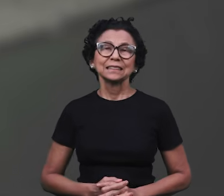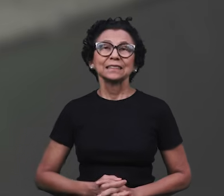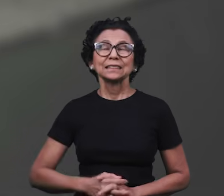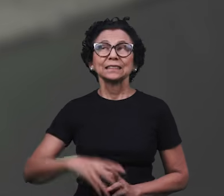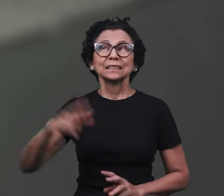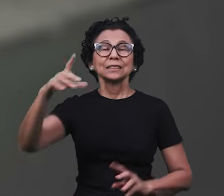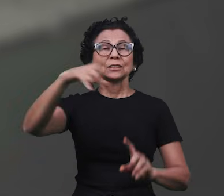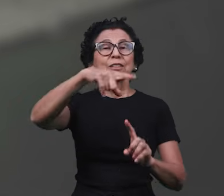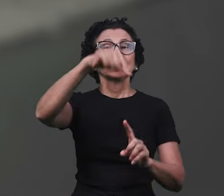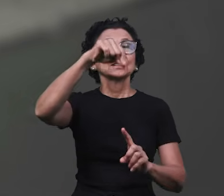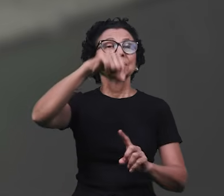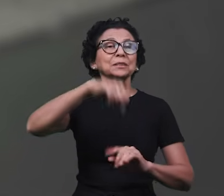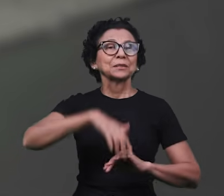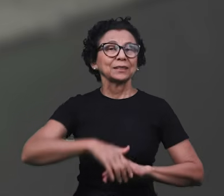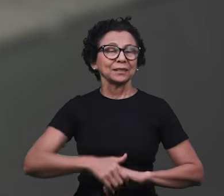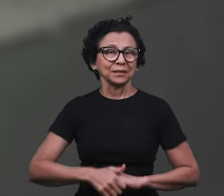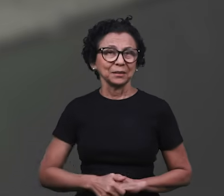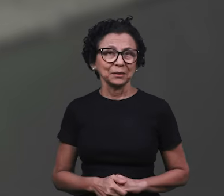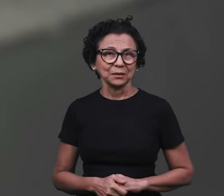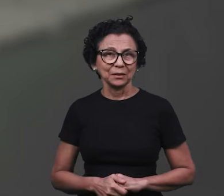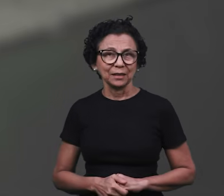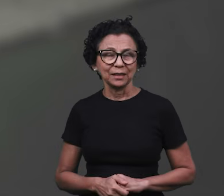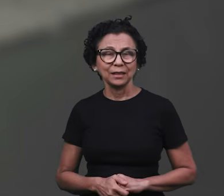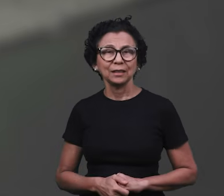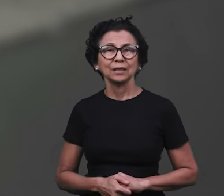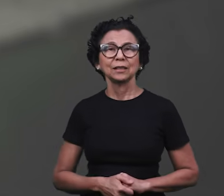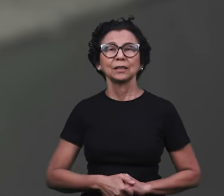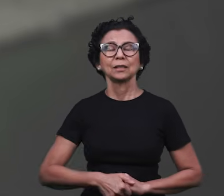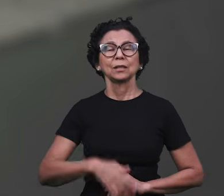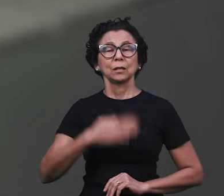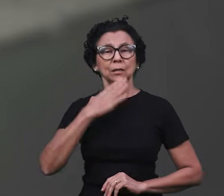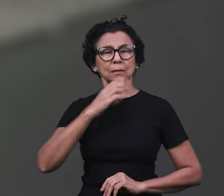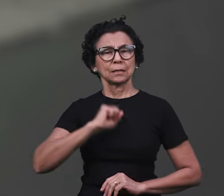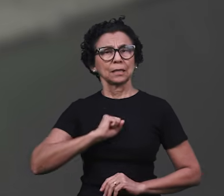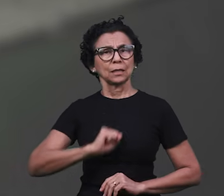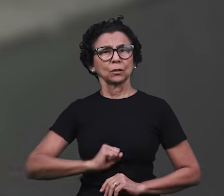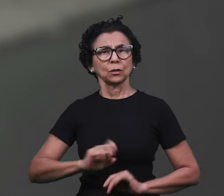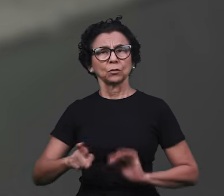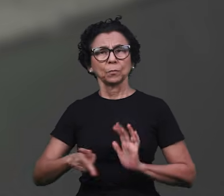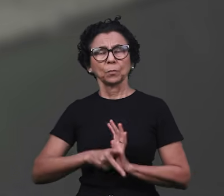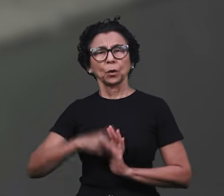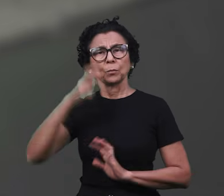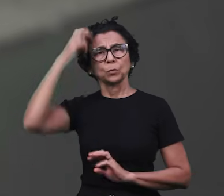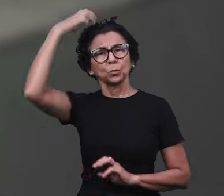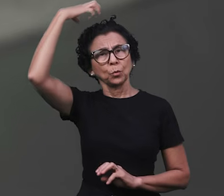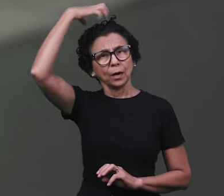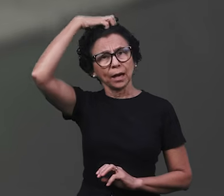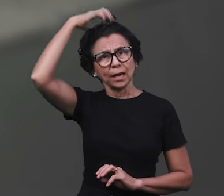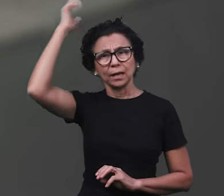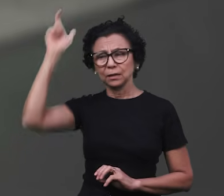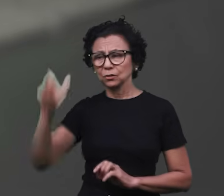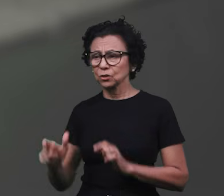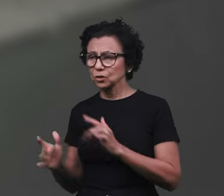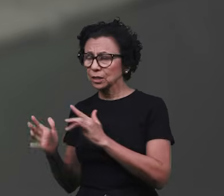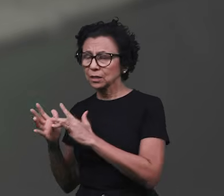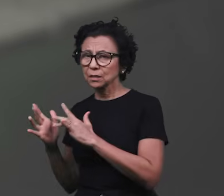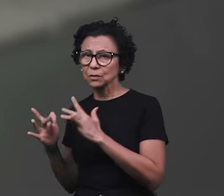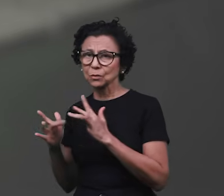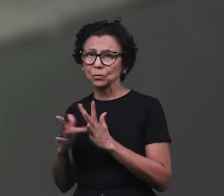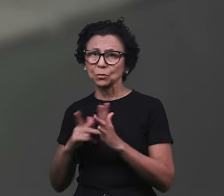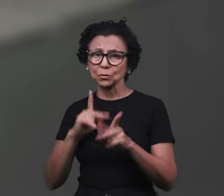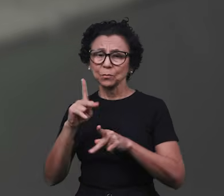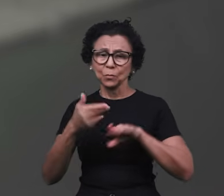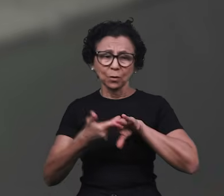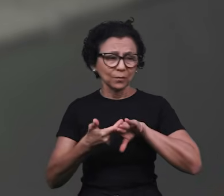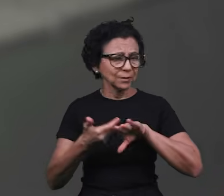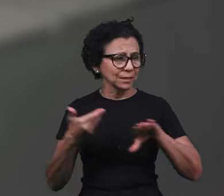te elegeu, está aqui a eleição. O sacerdócio real, a nação santa, o povo